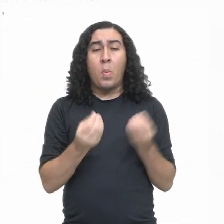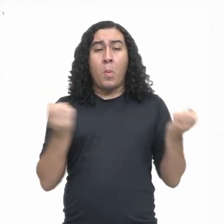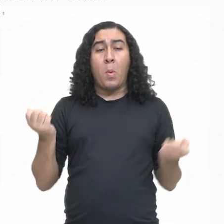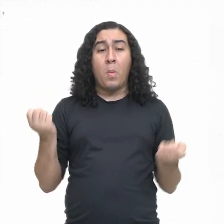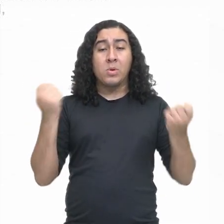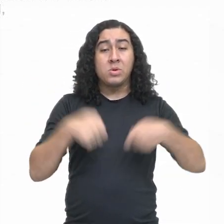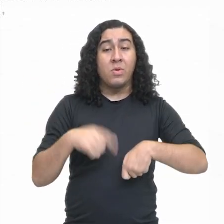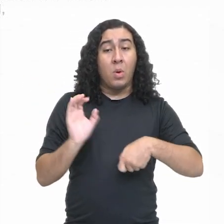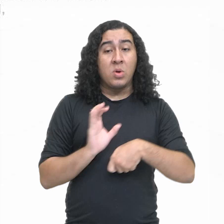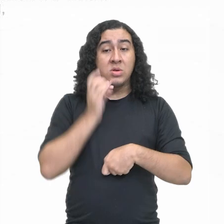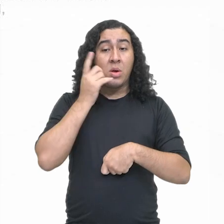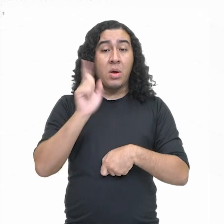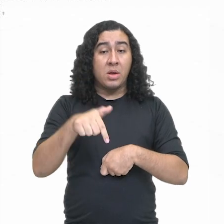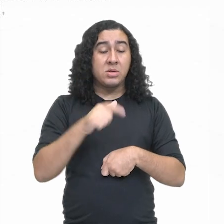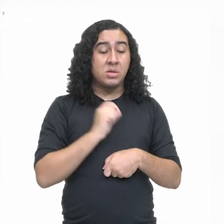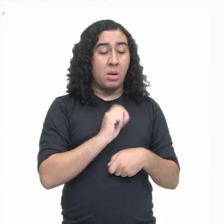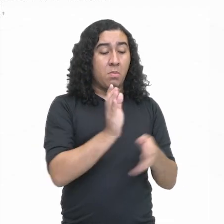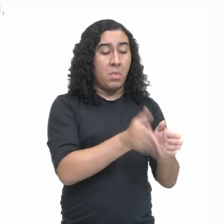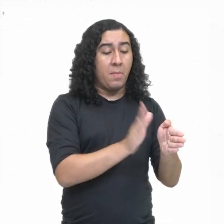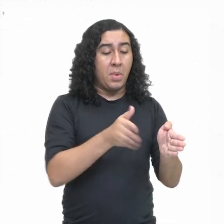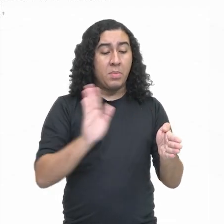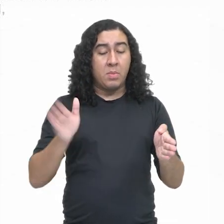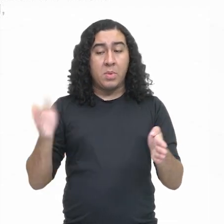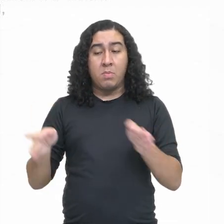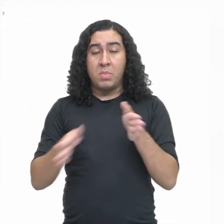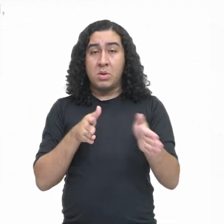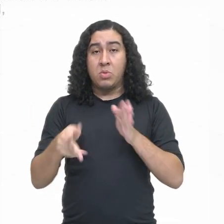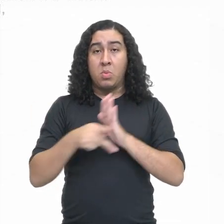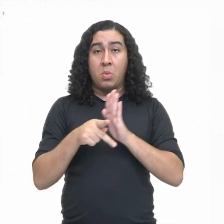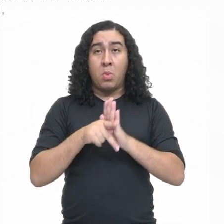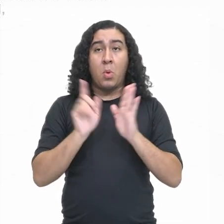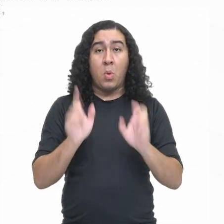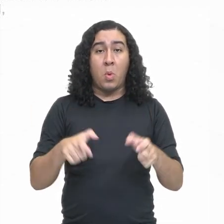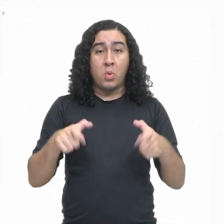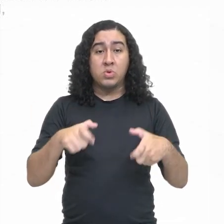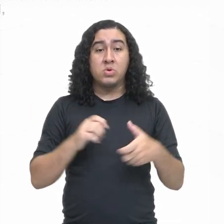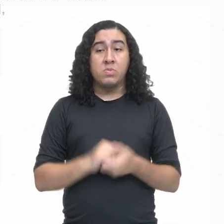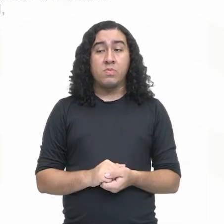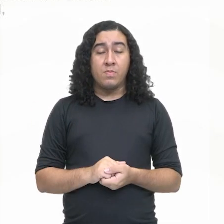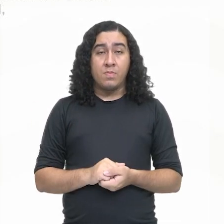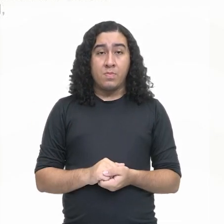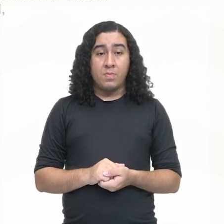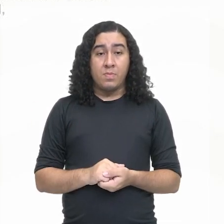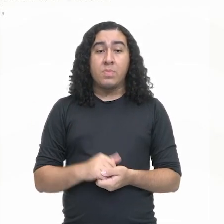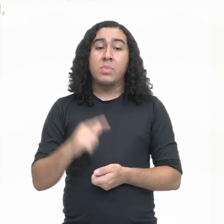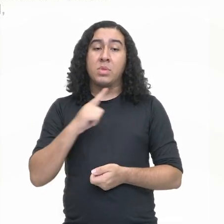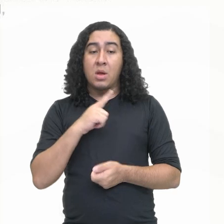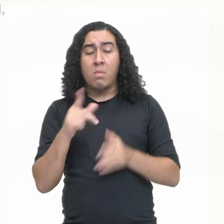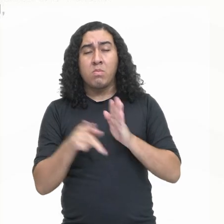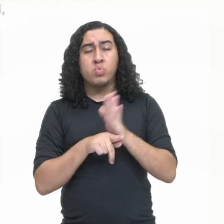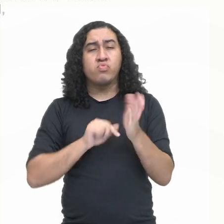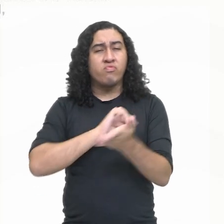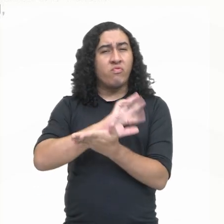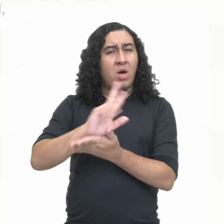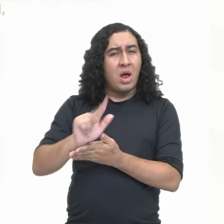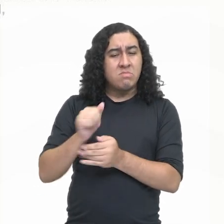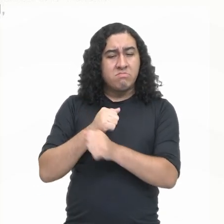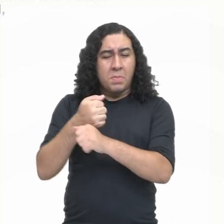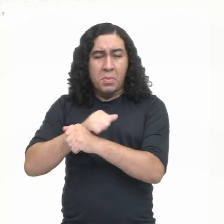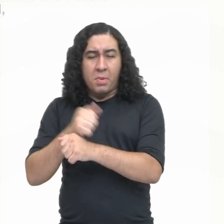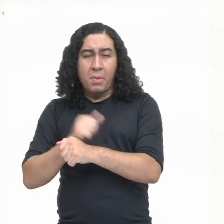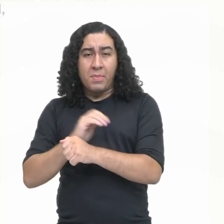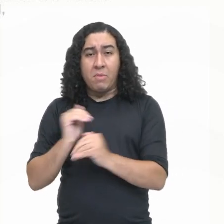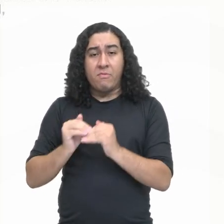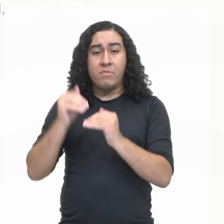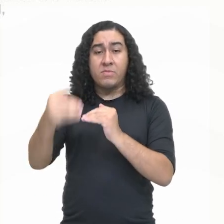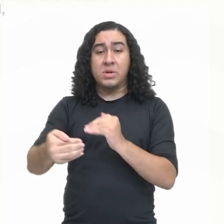ocorreram essas eras, né? Esses períodos ao longo dos milhares de anos aí que se